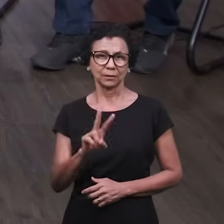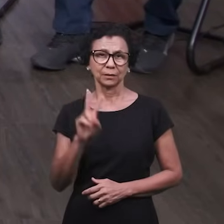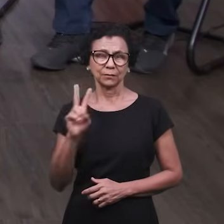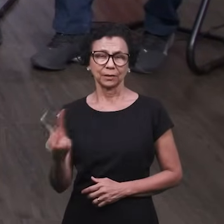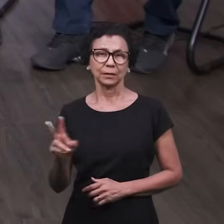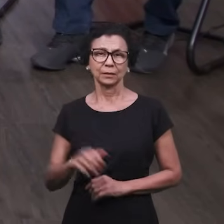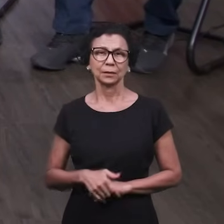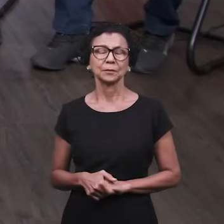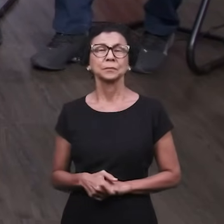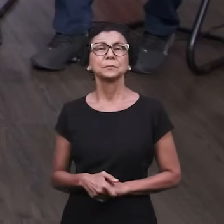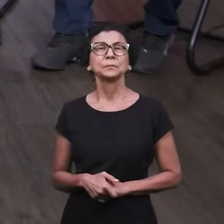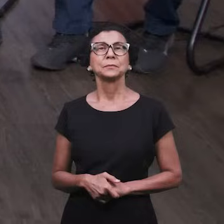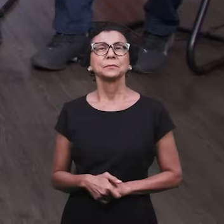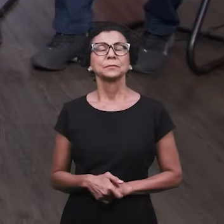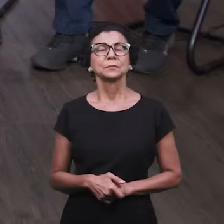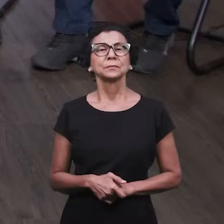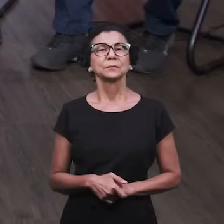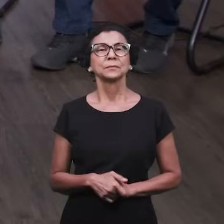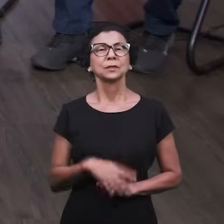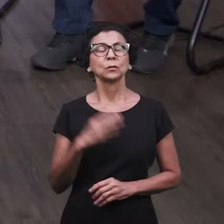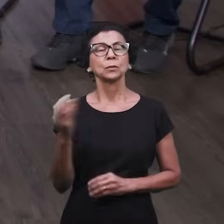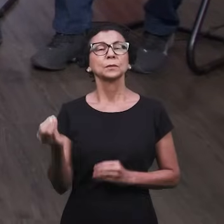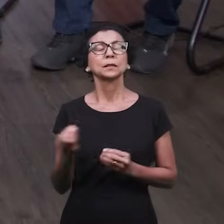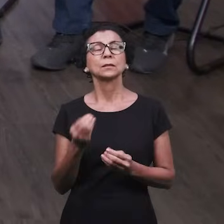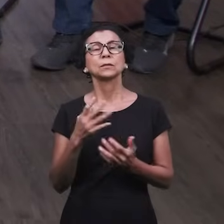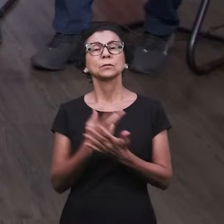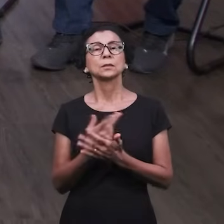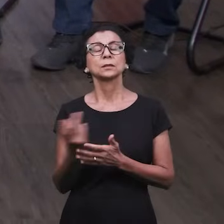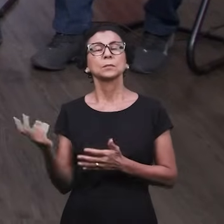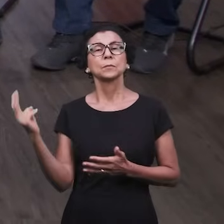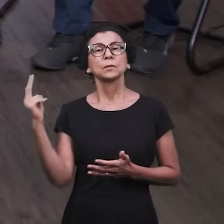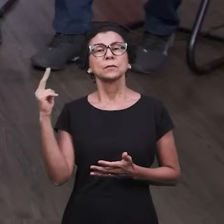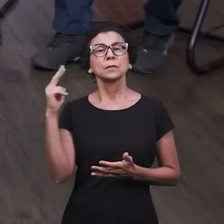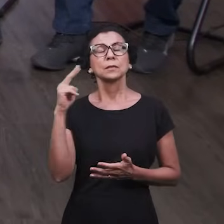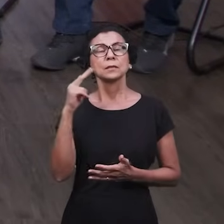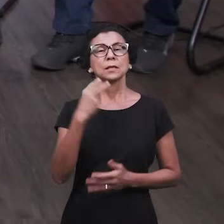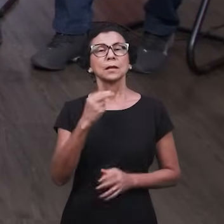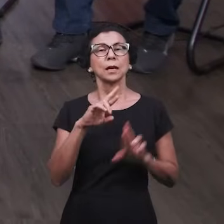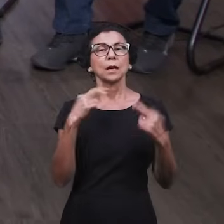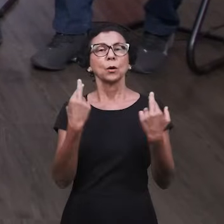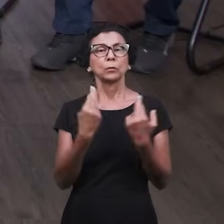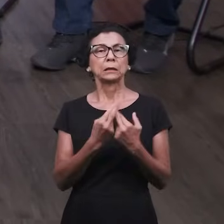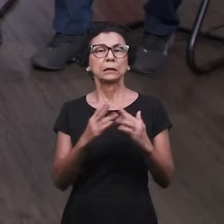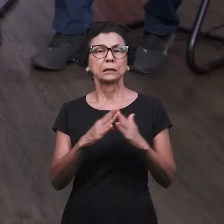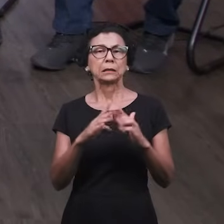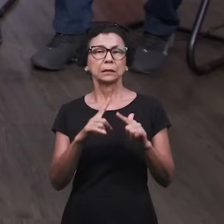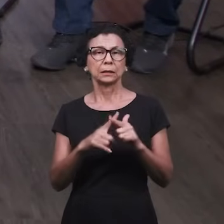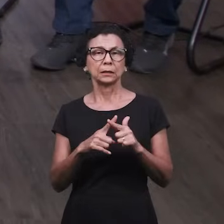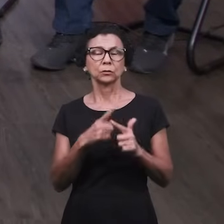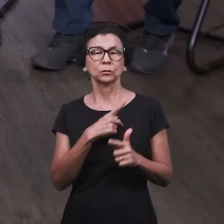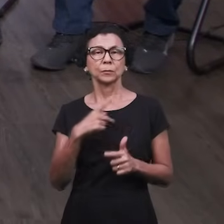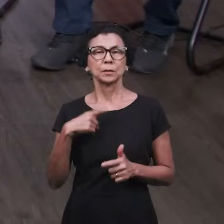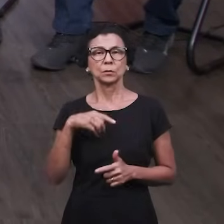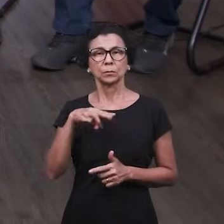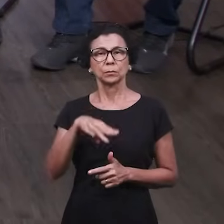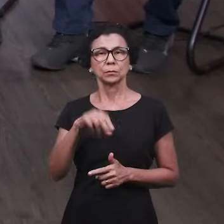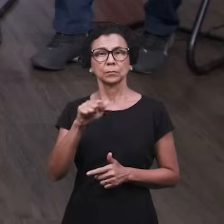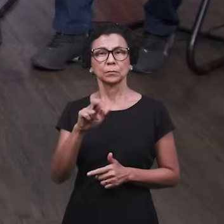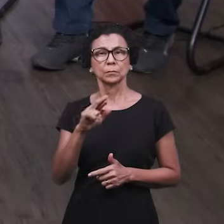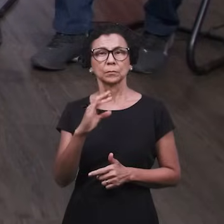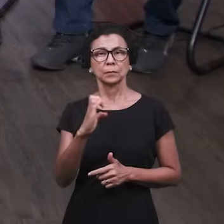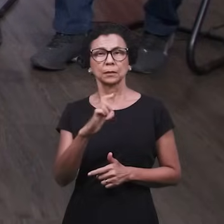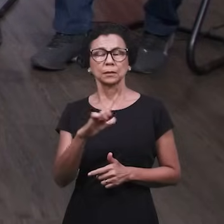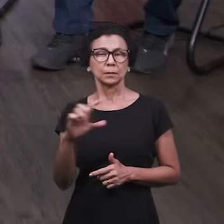Itacibá. Isso. Como é que você veio para cá, para a igreja do pastor Marcelo? Na verdade, eu comecei a aprender violino na área de Itacibá,